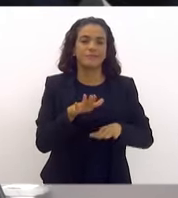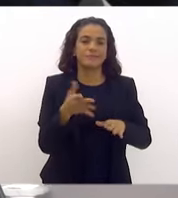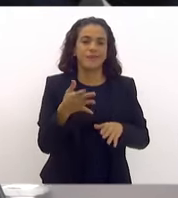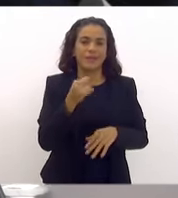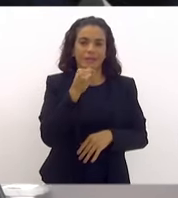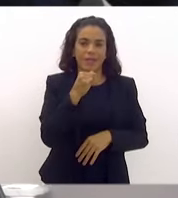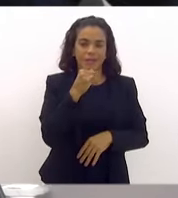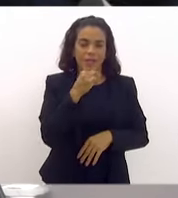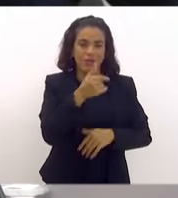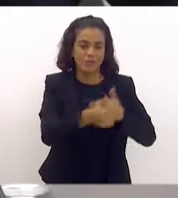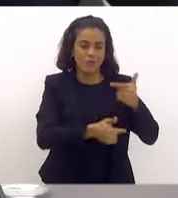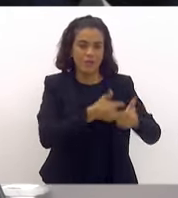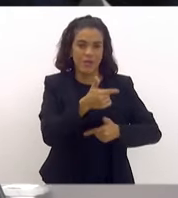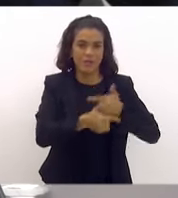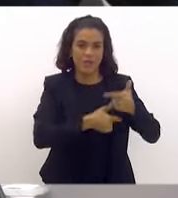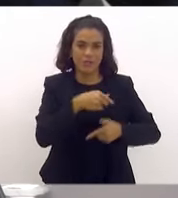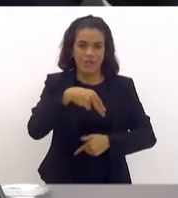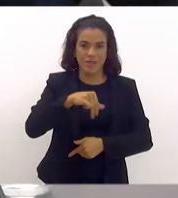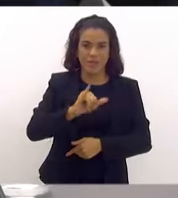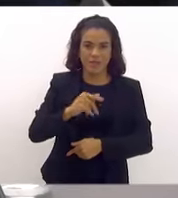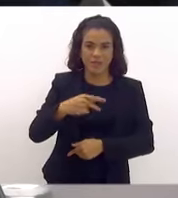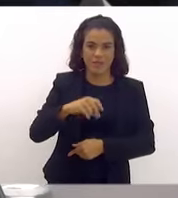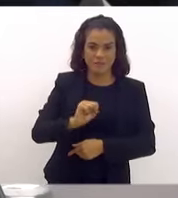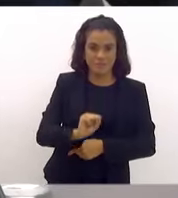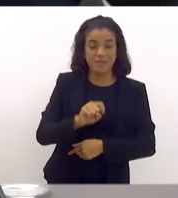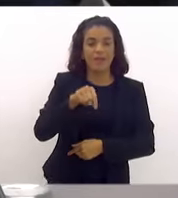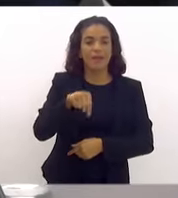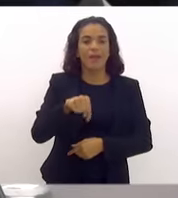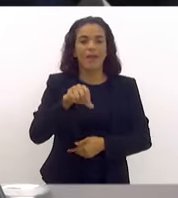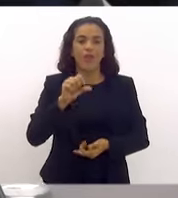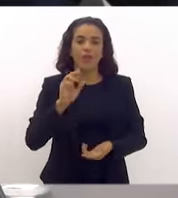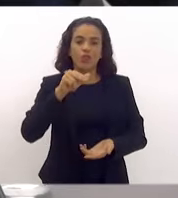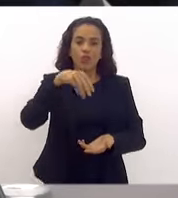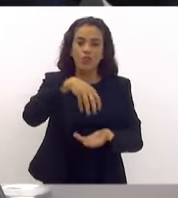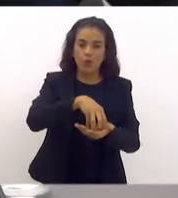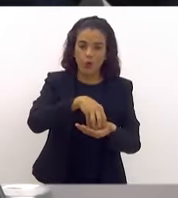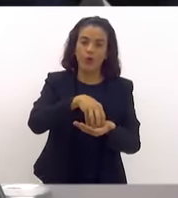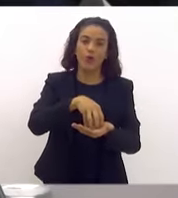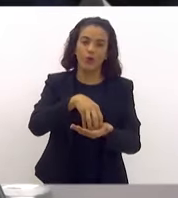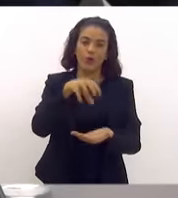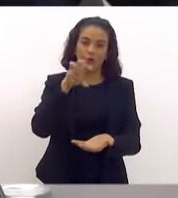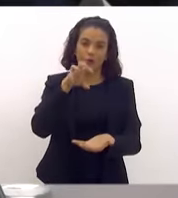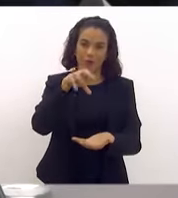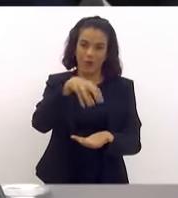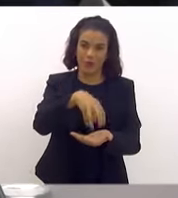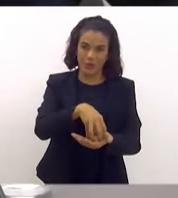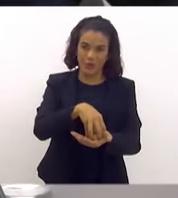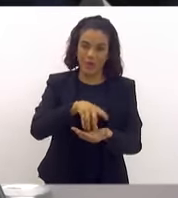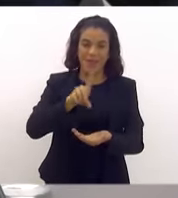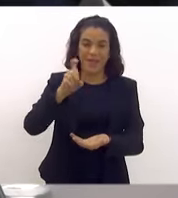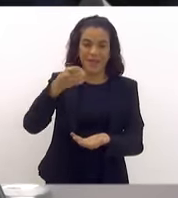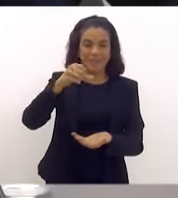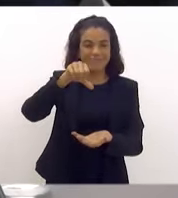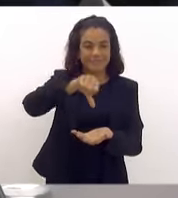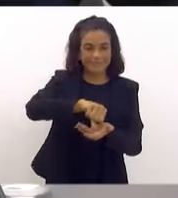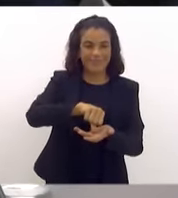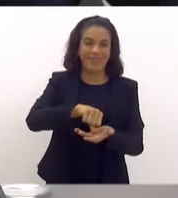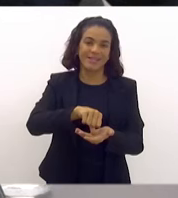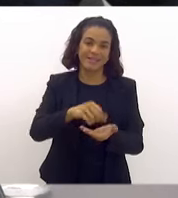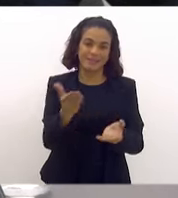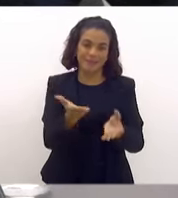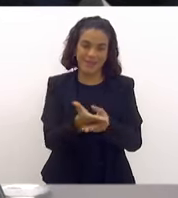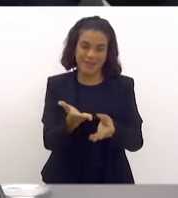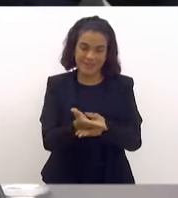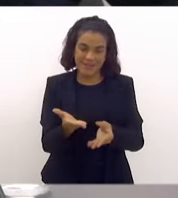ofici só nos nips que são as nossas a nossa nova denominação das antigas centrais de inquéritos